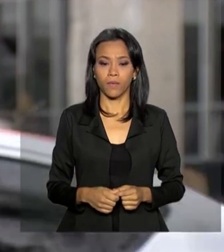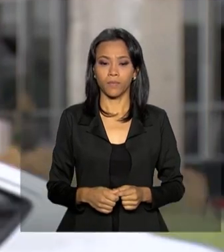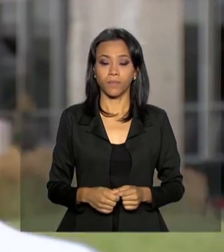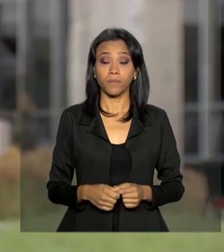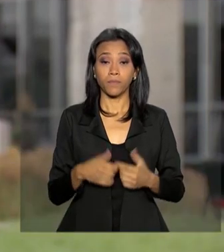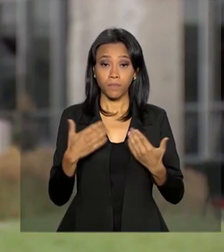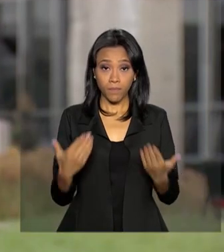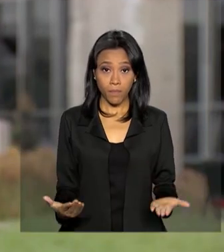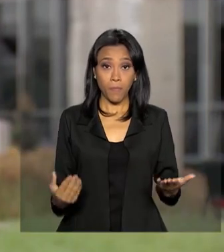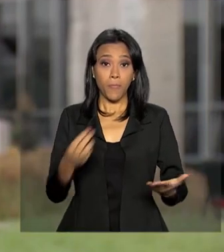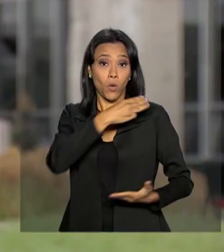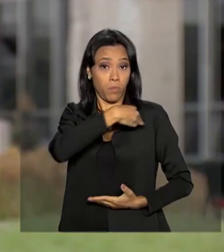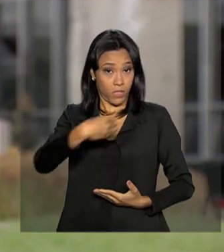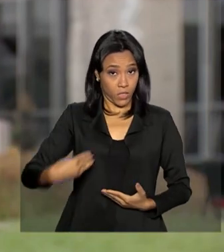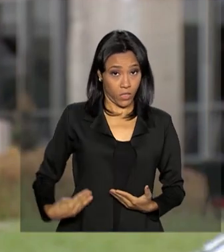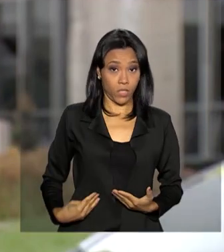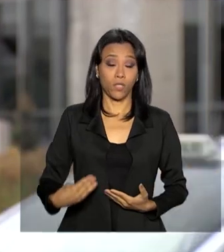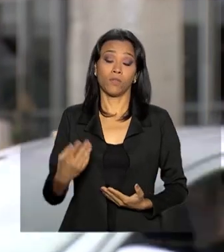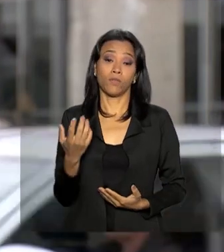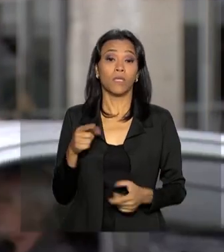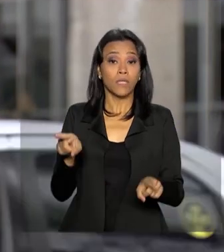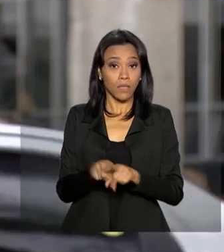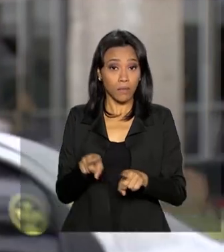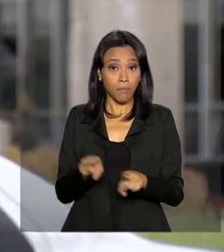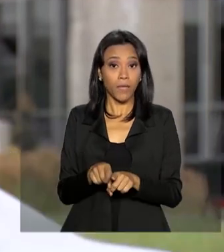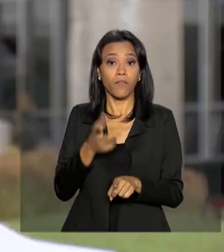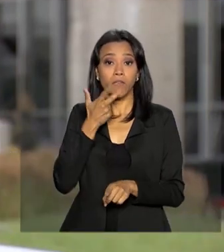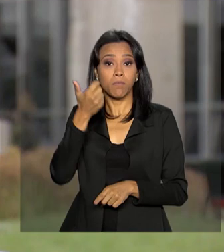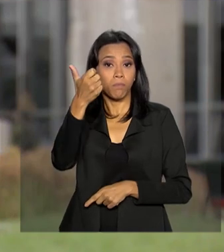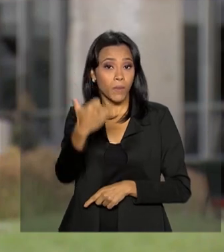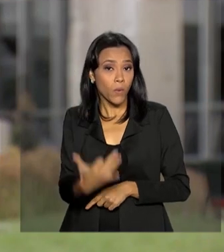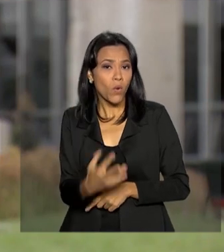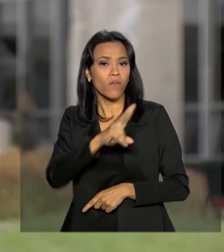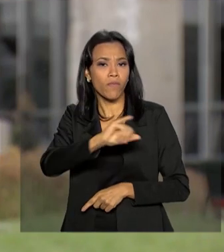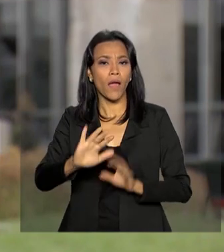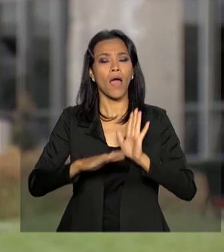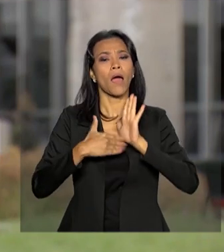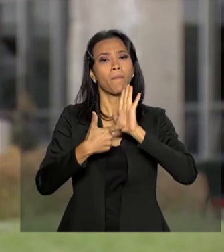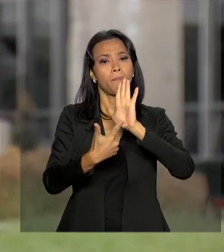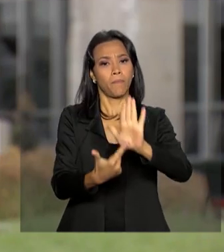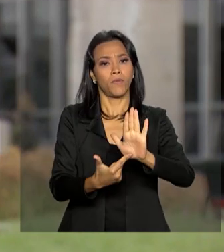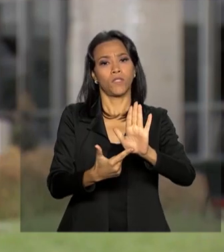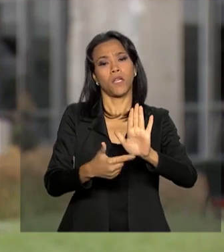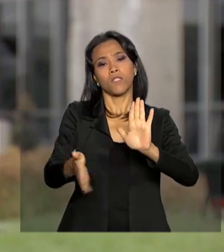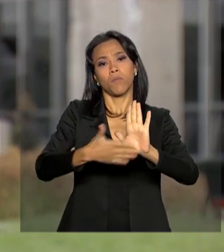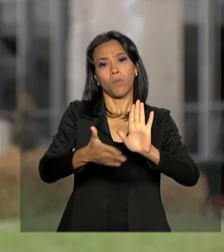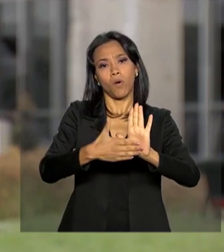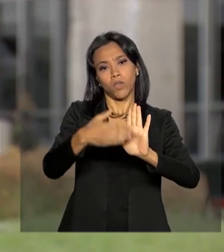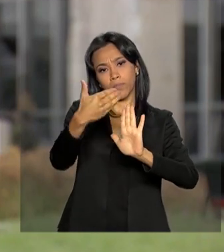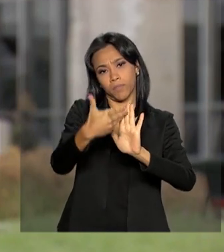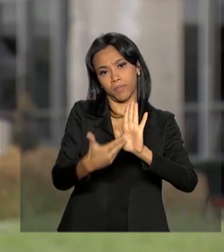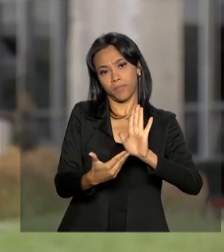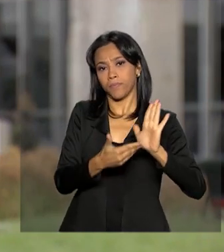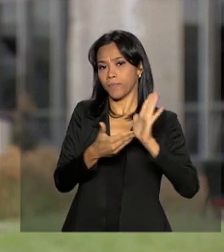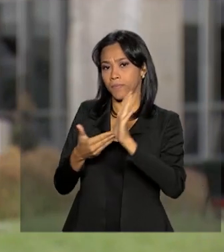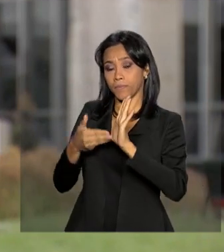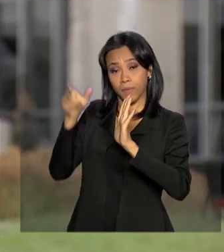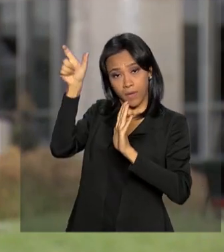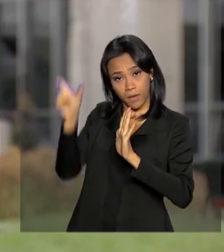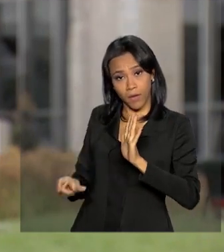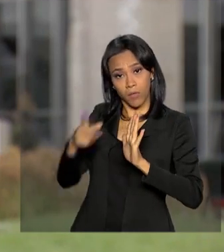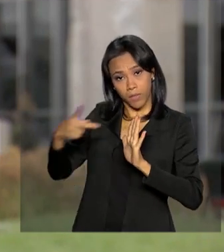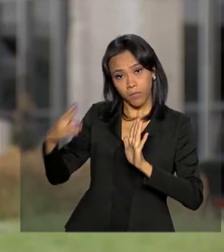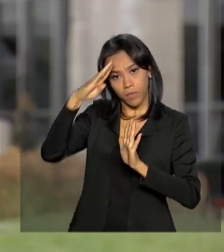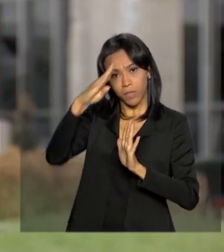O ministro Paulo Guedes também afirmou que vai apresentar as propostas ao presidente Jair Bolsonaro assim que ele se recuperar